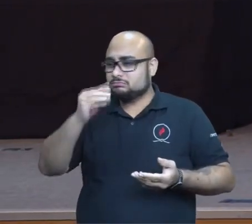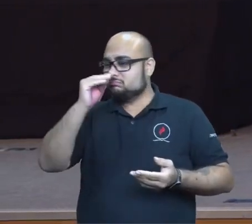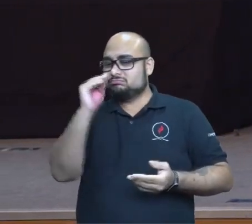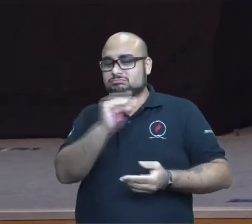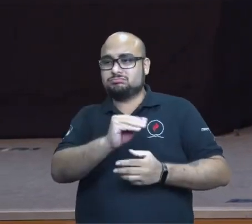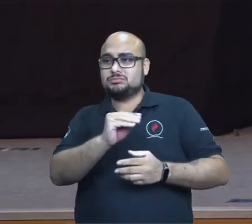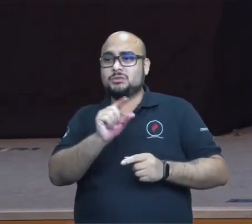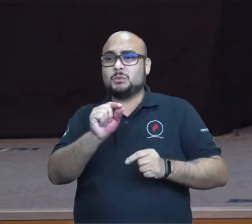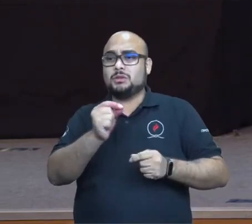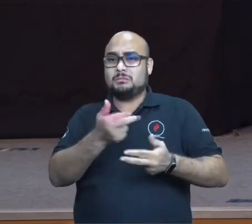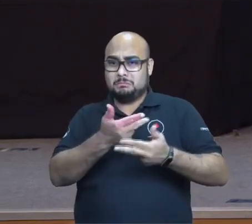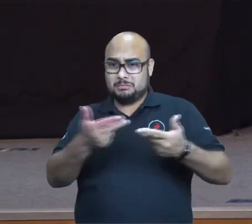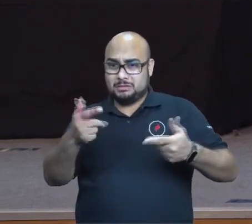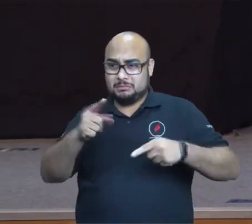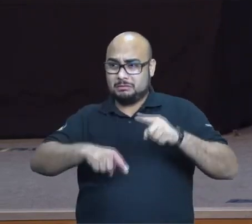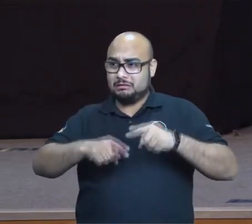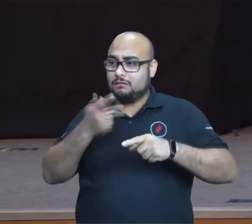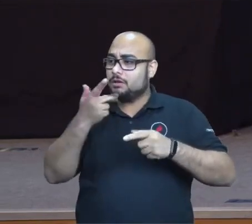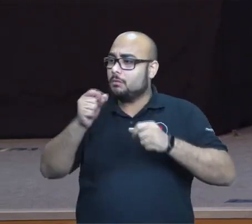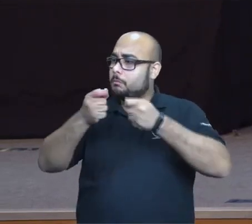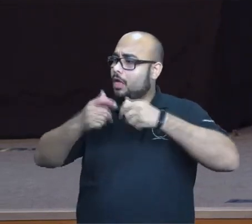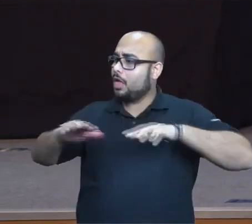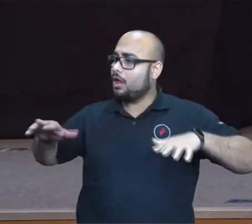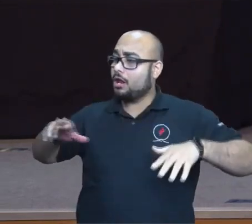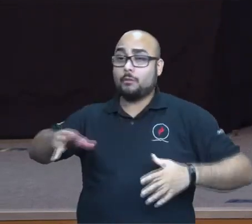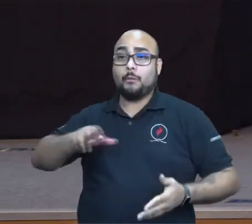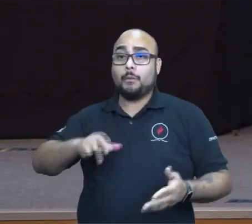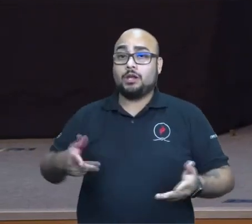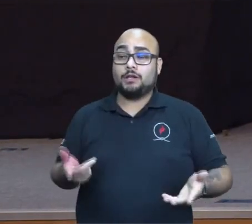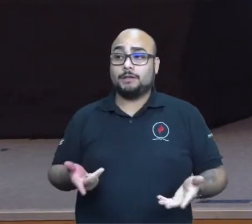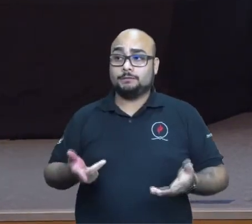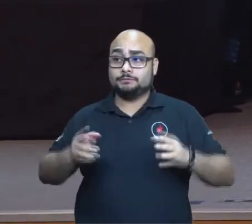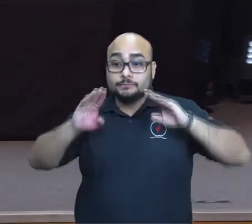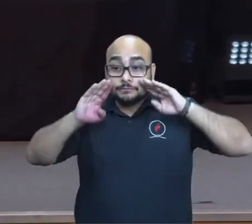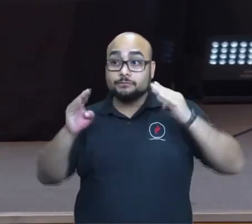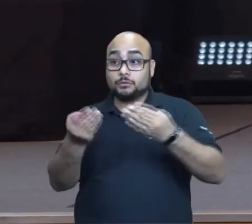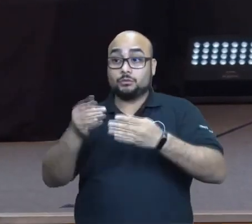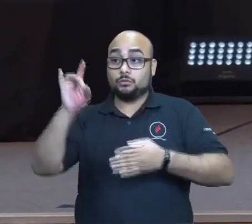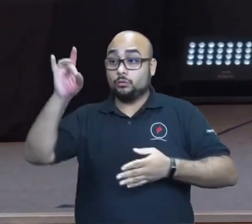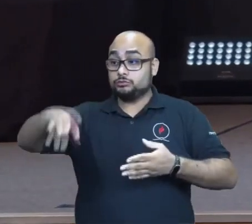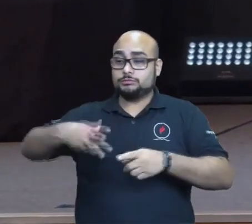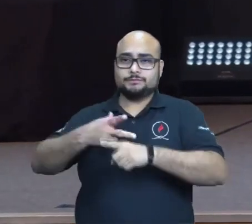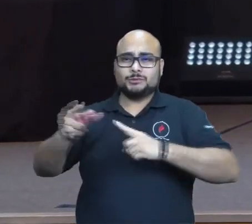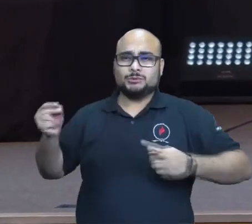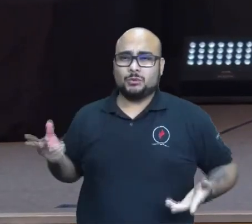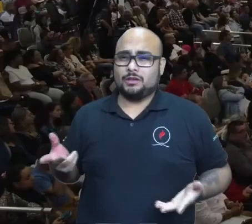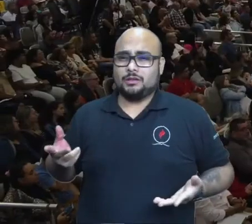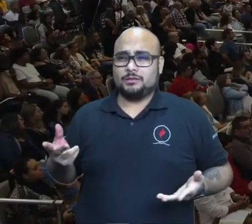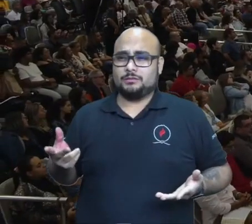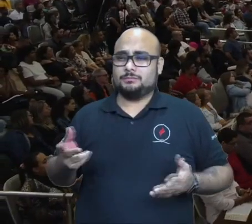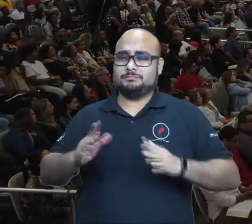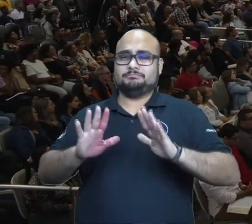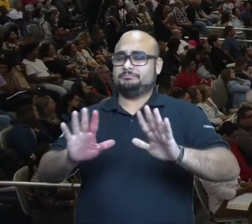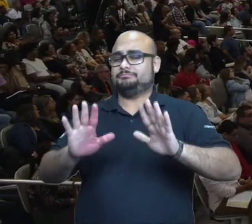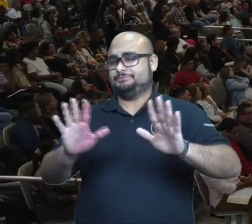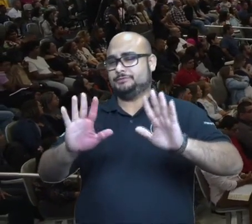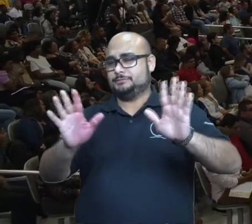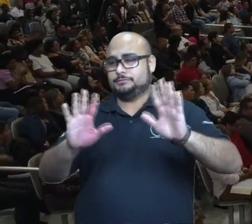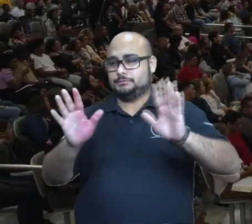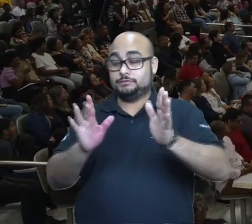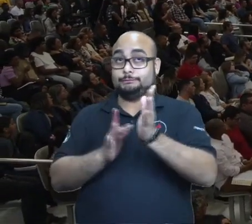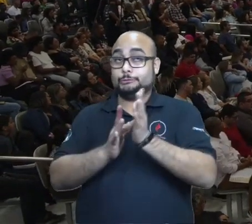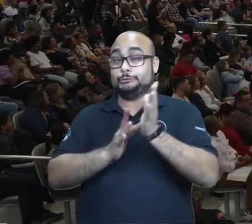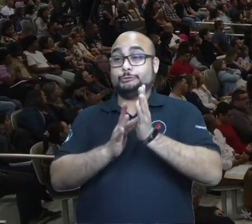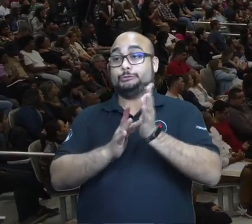eu não vou ficar focado não vou lançar luz só na viga que eu derrubei fingindo que o ferro